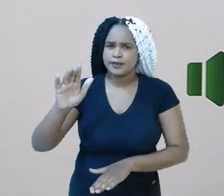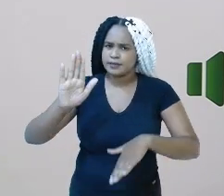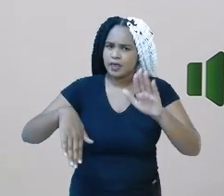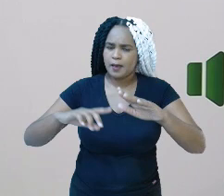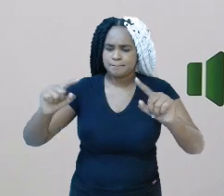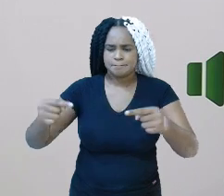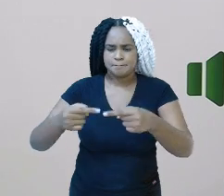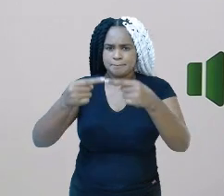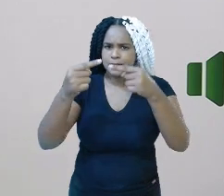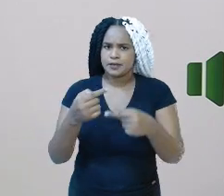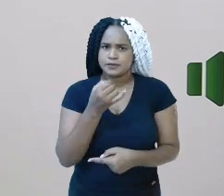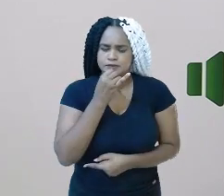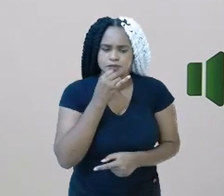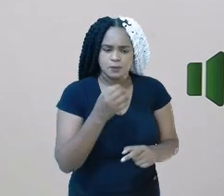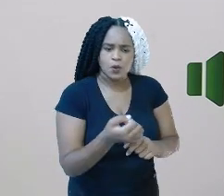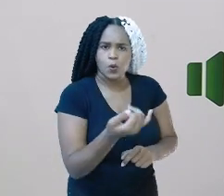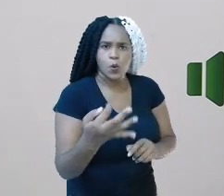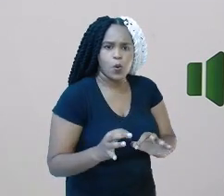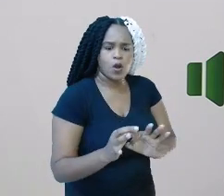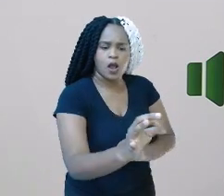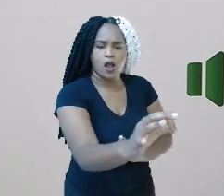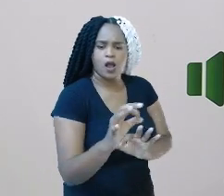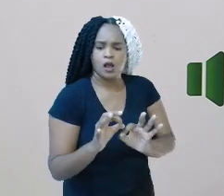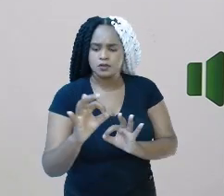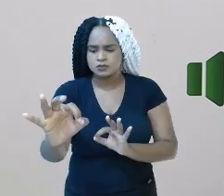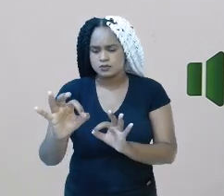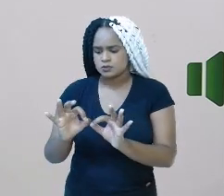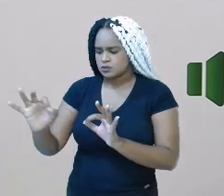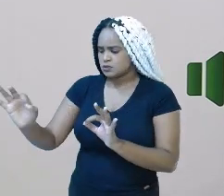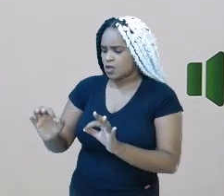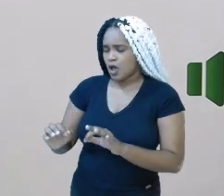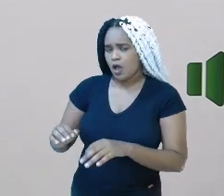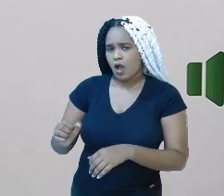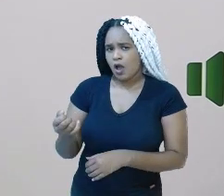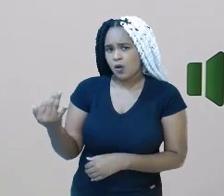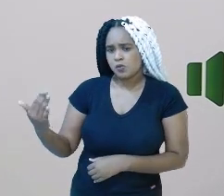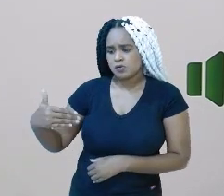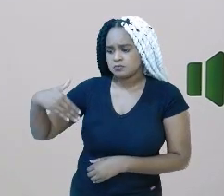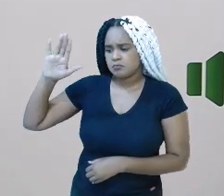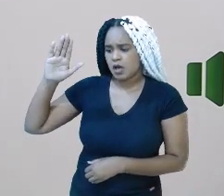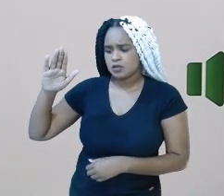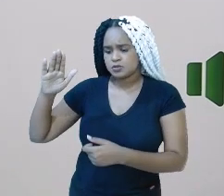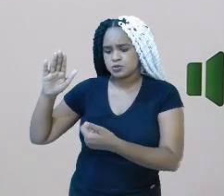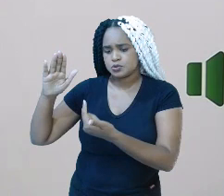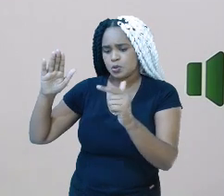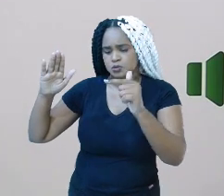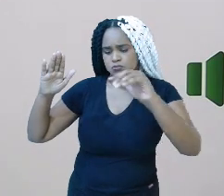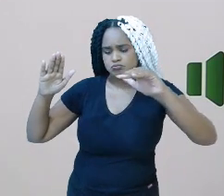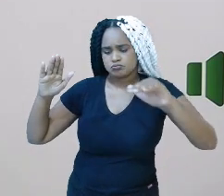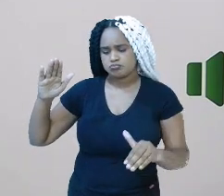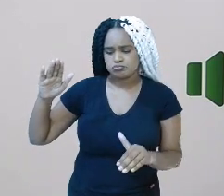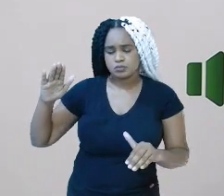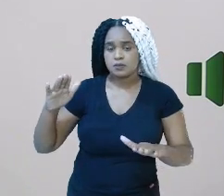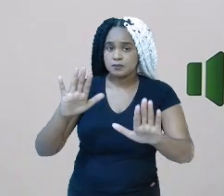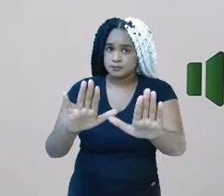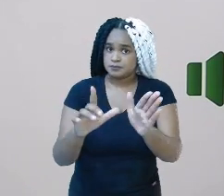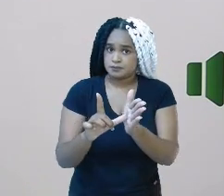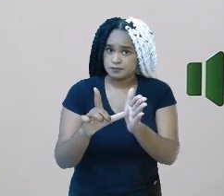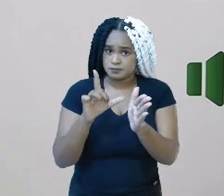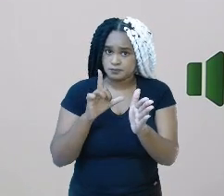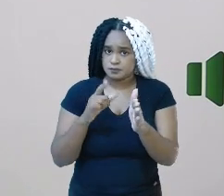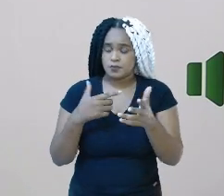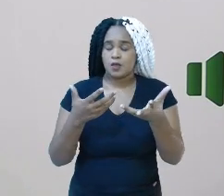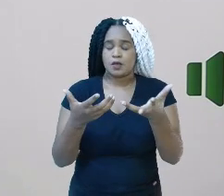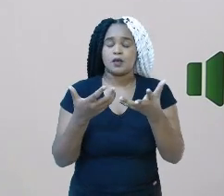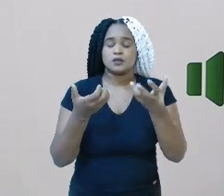com a extensão que queremos medir. Algumas medidas podem ser maiores ou menores que o metro. Antes da gente entrar nos instrumentos, eu